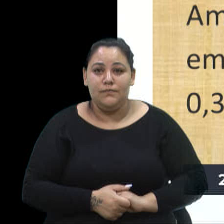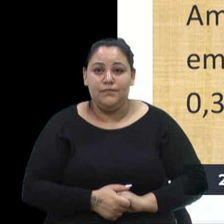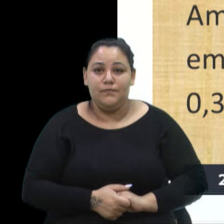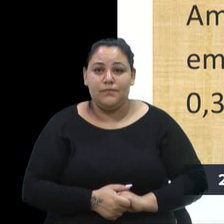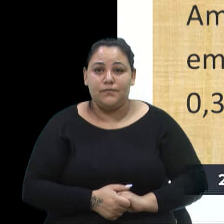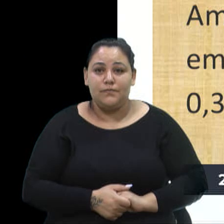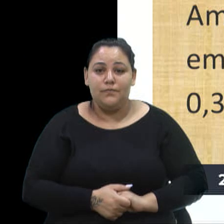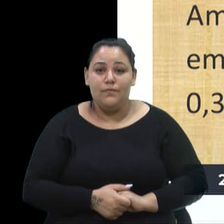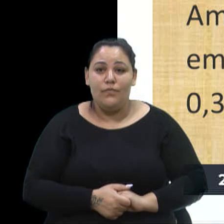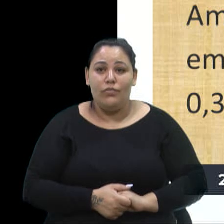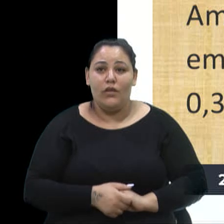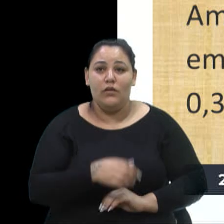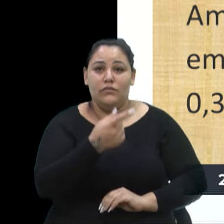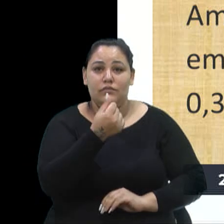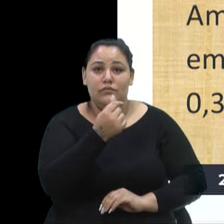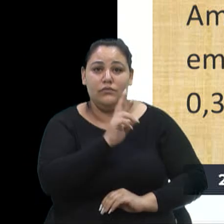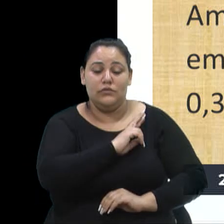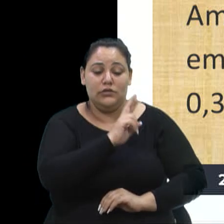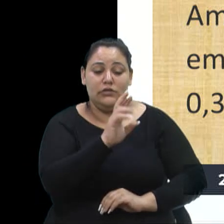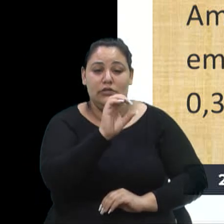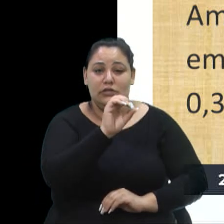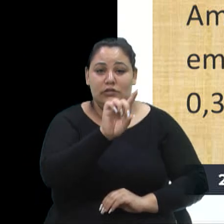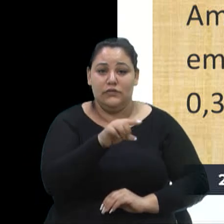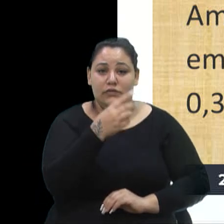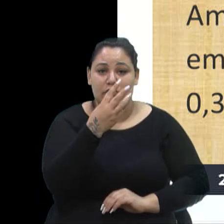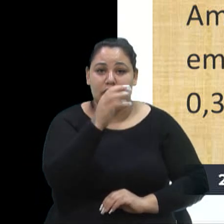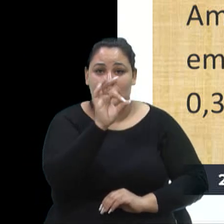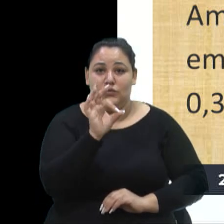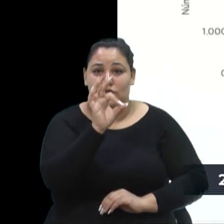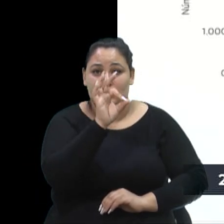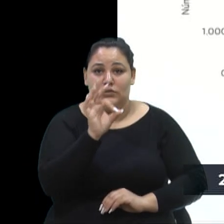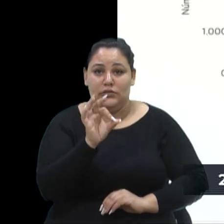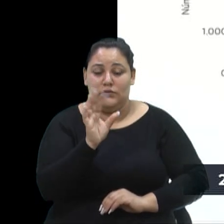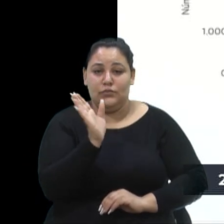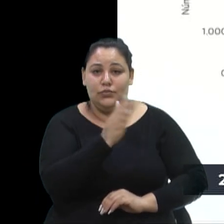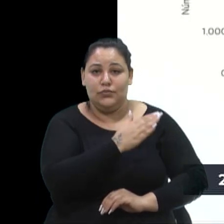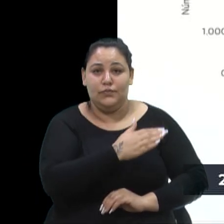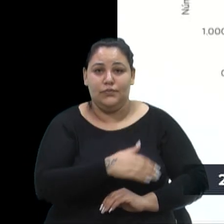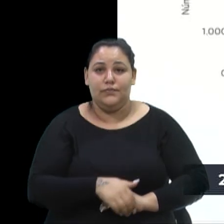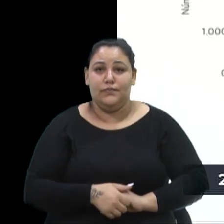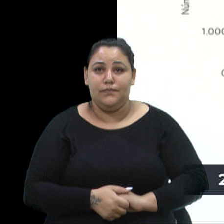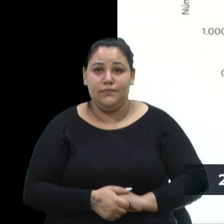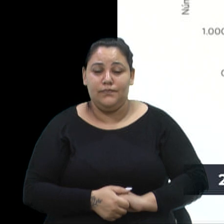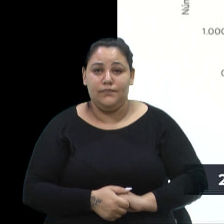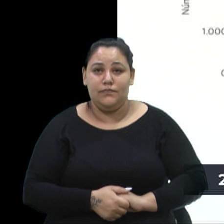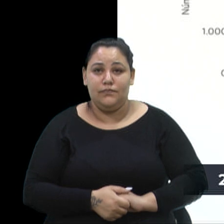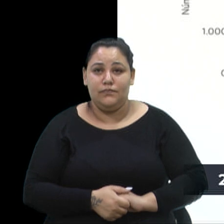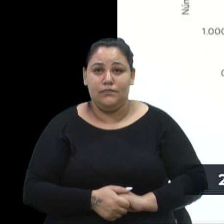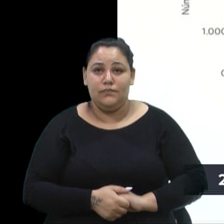valor representa 0,3% do total das autuações. Pode passar.